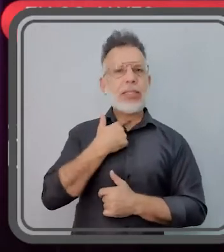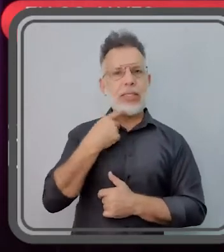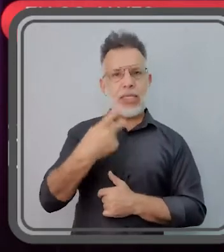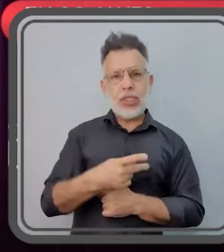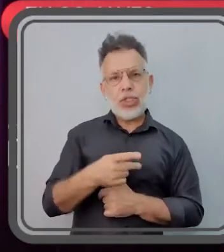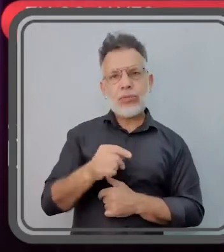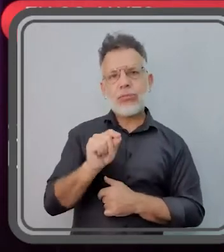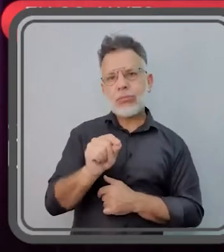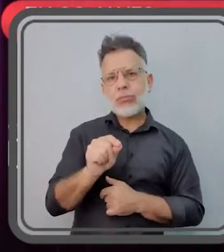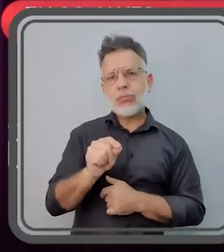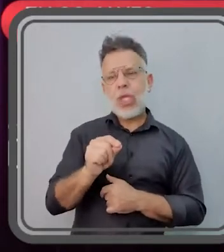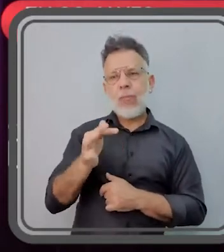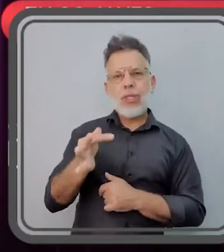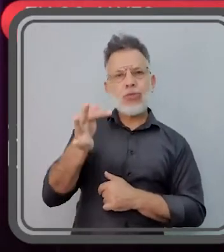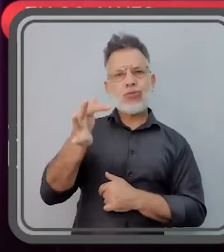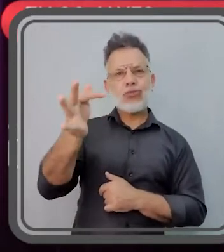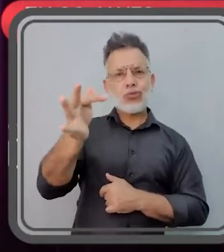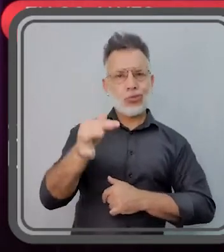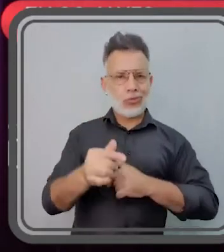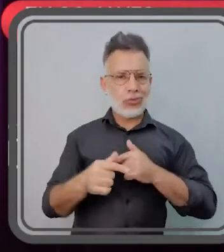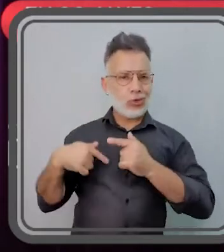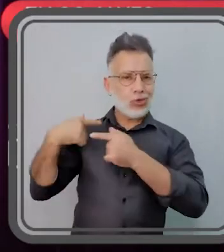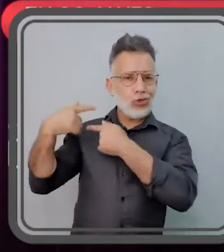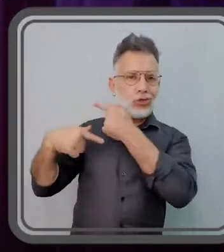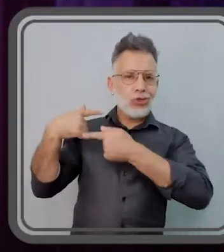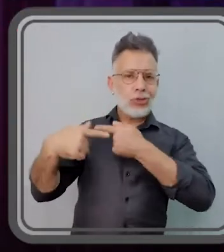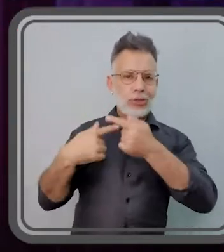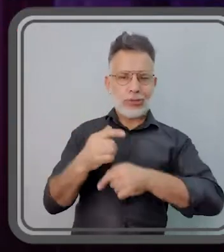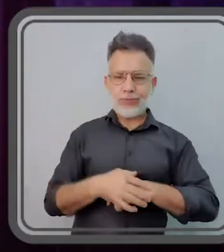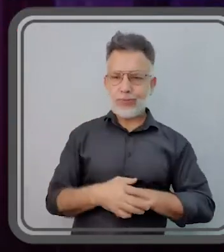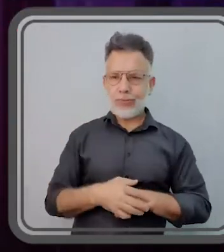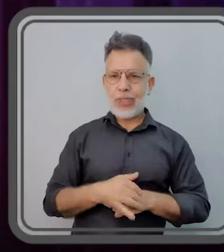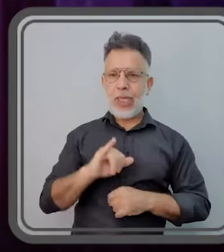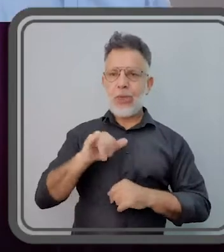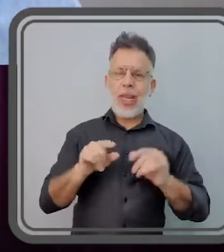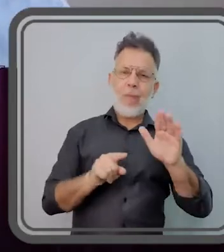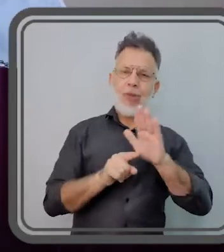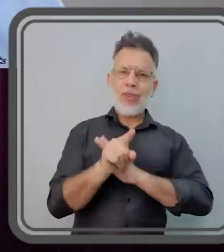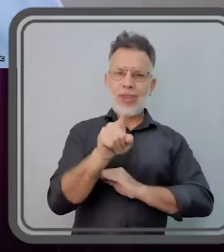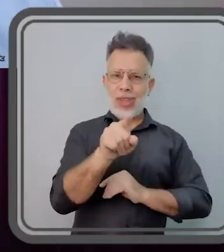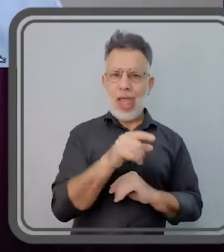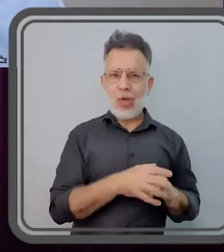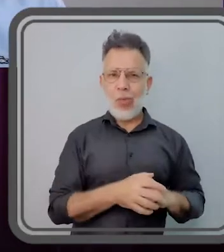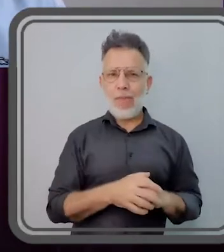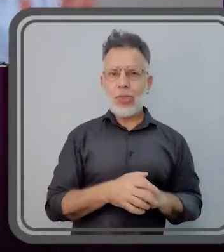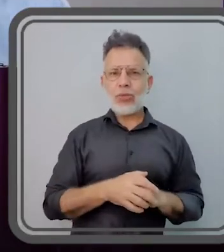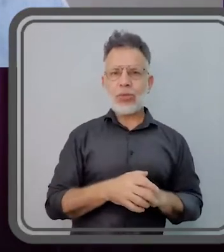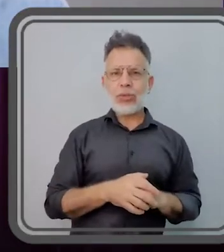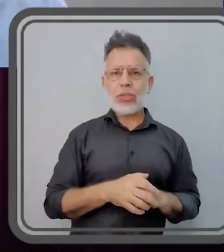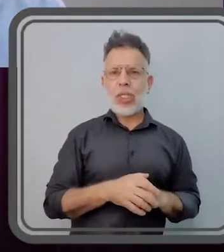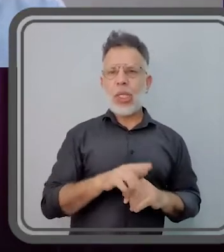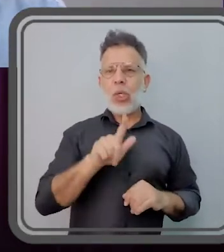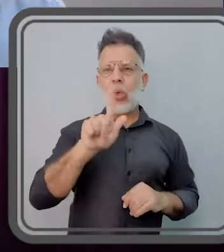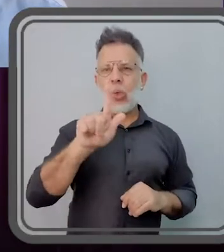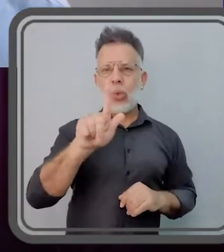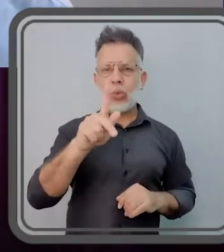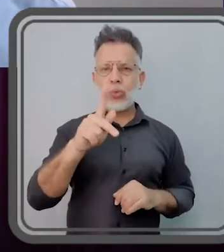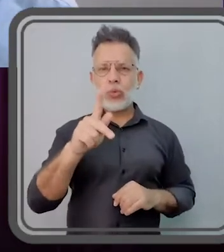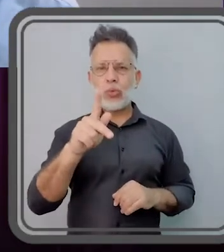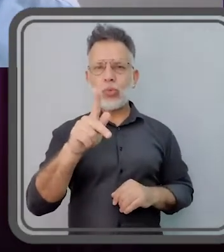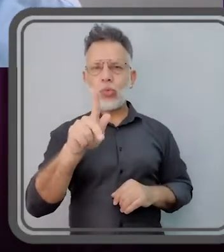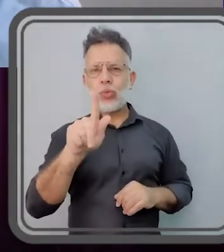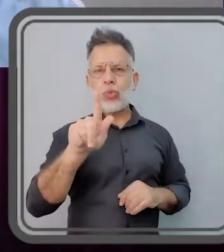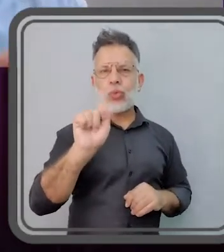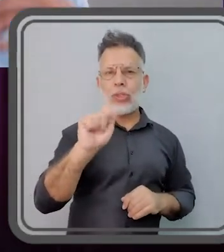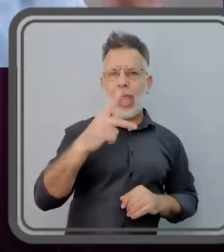deixar para as futuras gerações. E aí eu queria aproveitar, Gustavo, para te provocar com uma pergunta, né? O gap hoje no